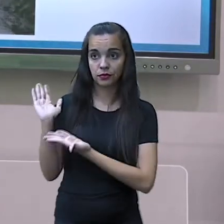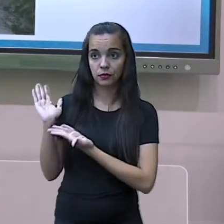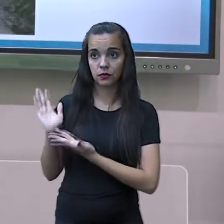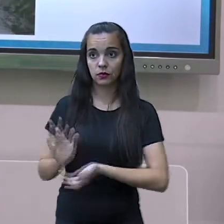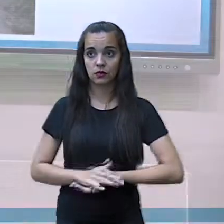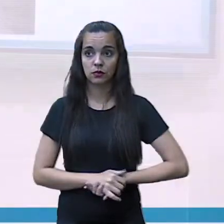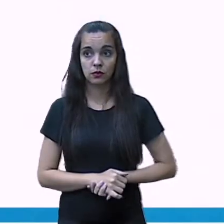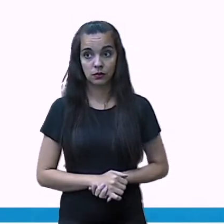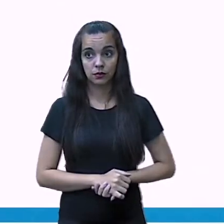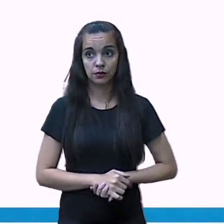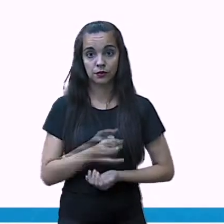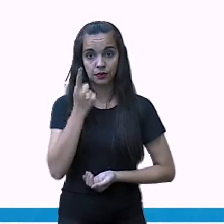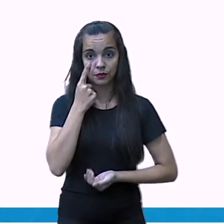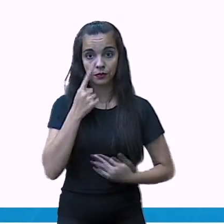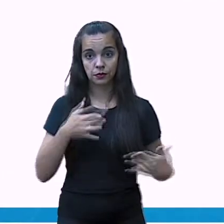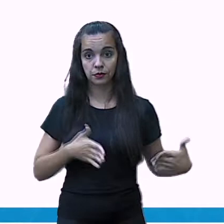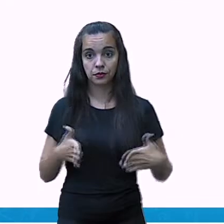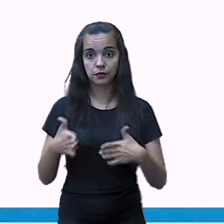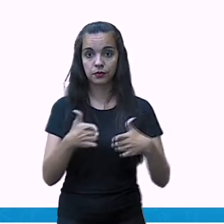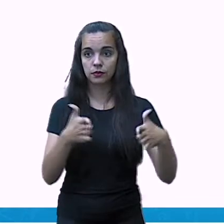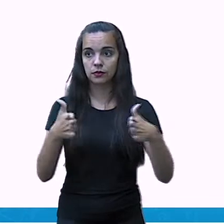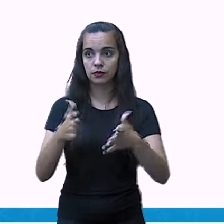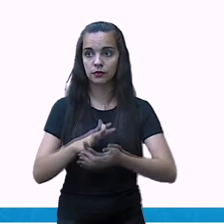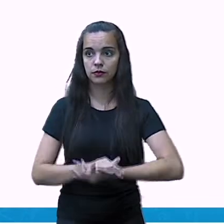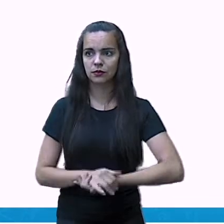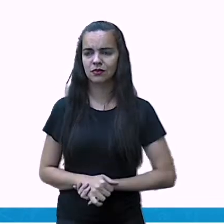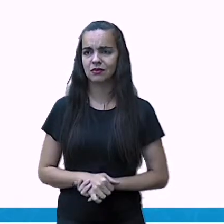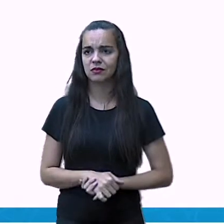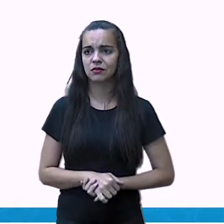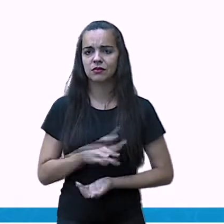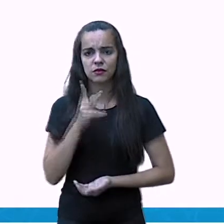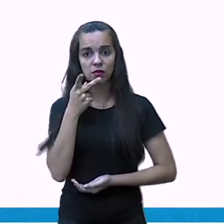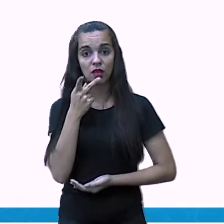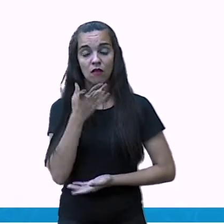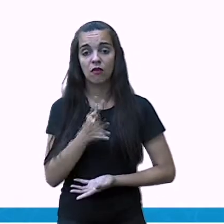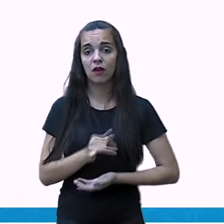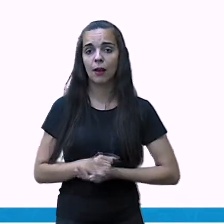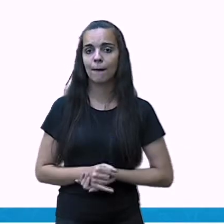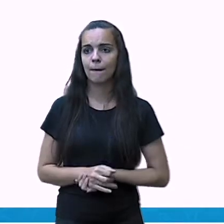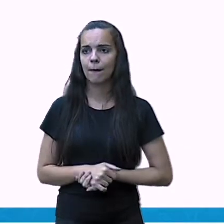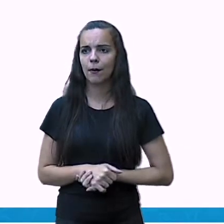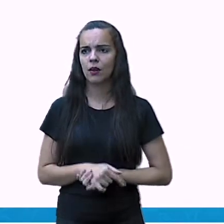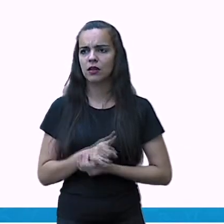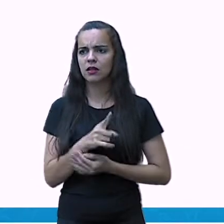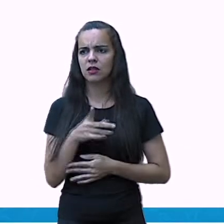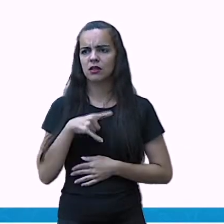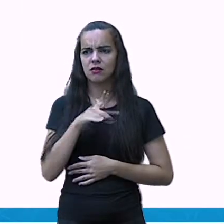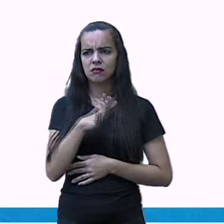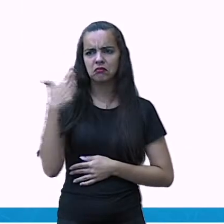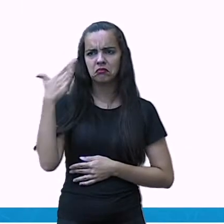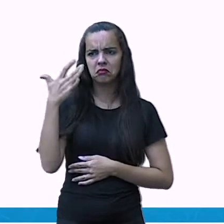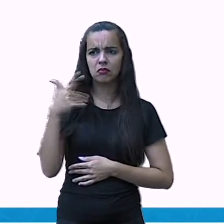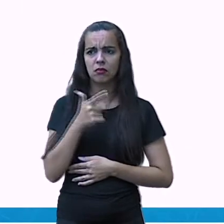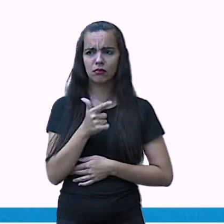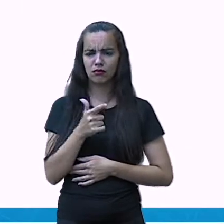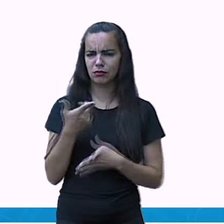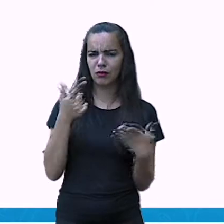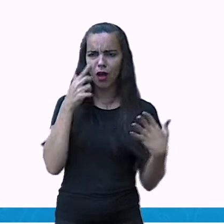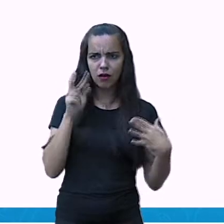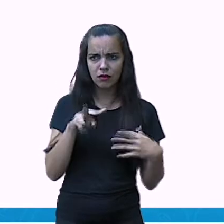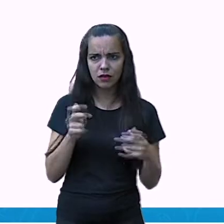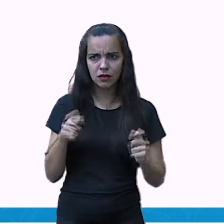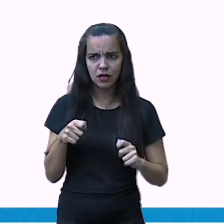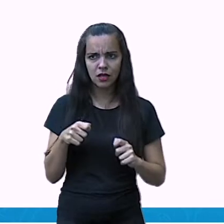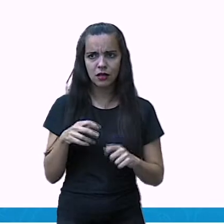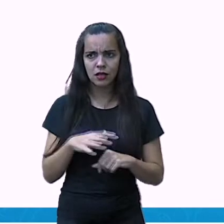Uma amostra desse rio é que você pode observar aí, olha, as pessoas passando, não tem nem ponte.